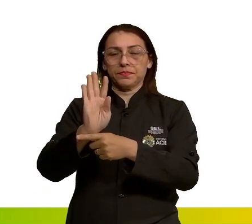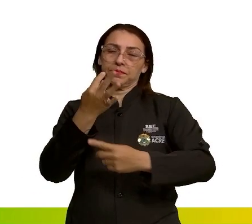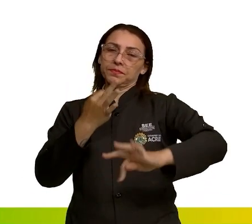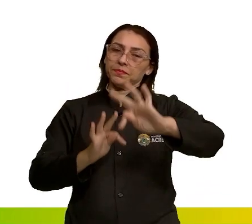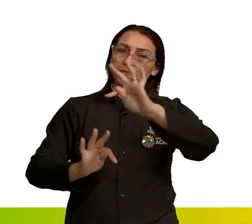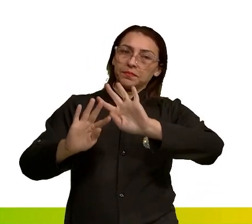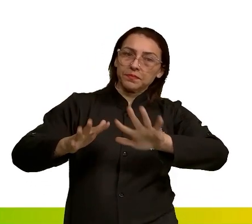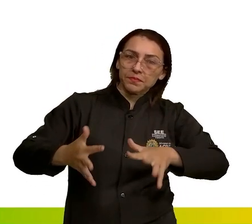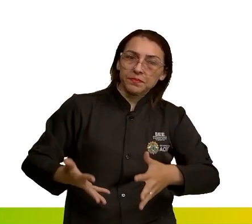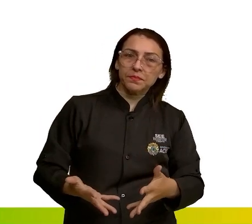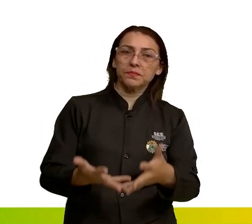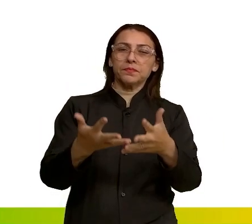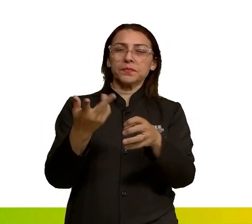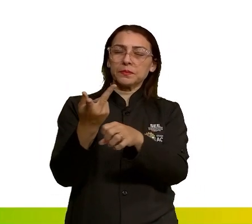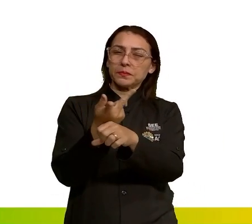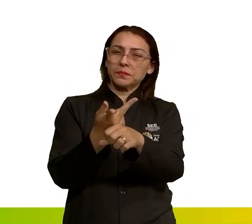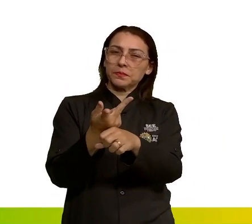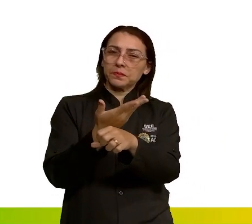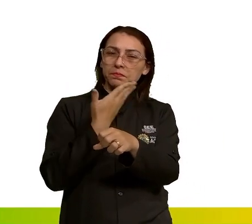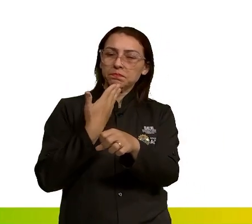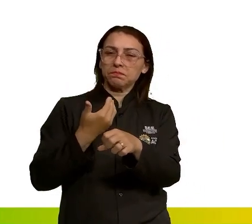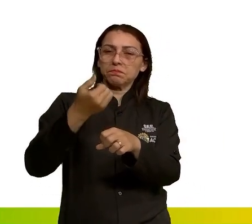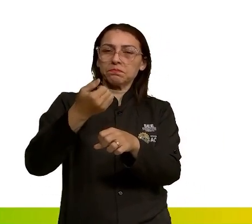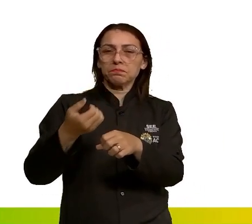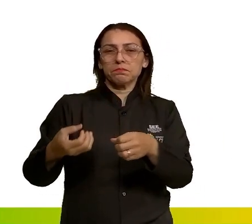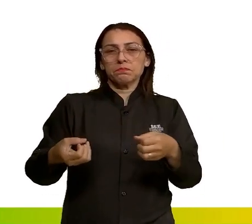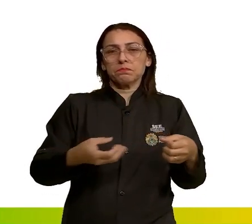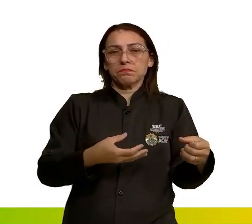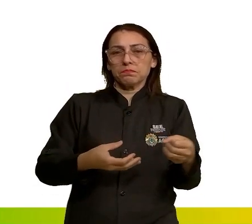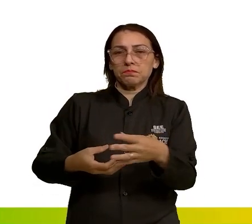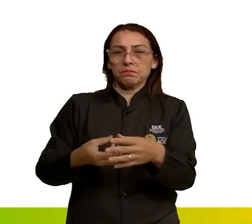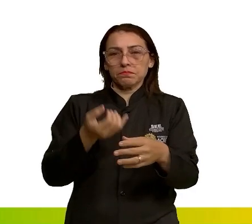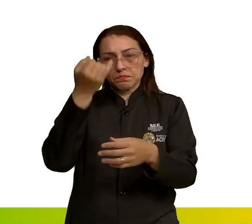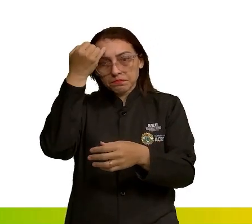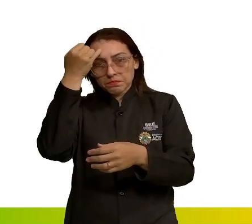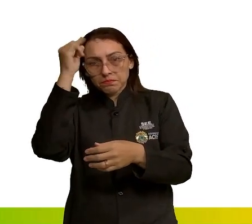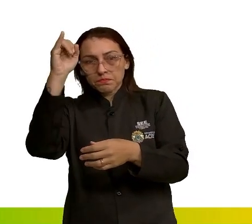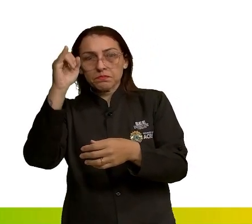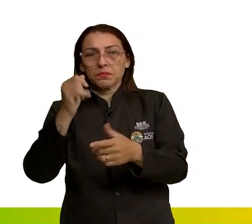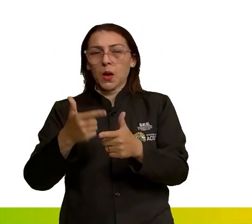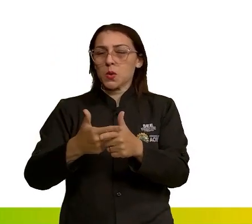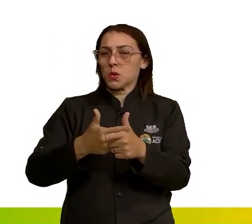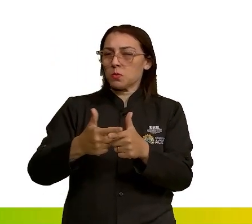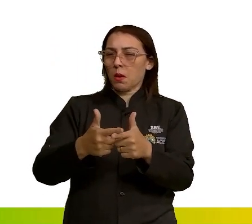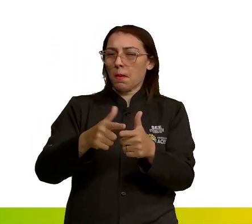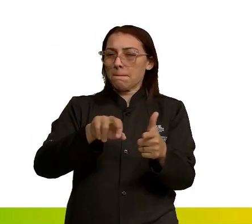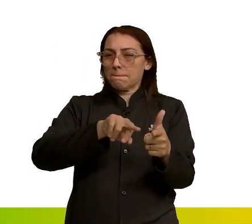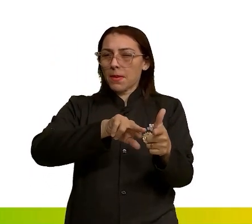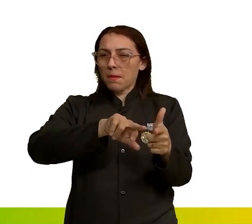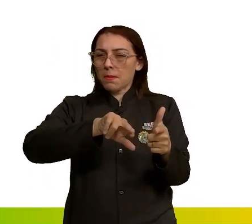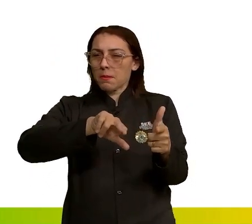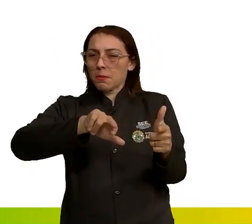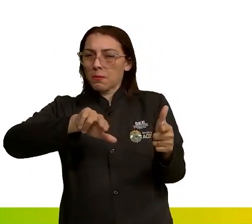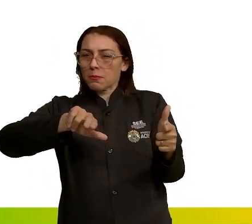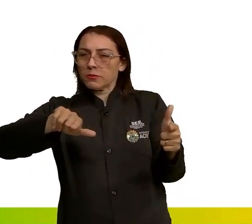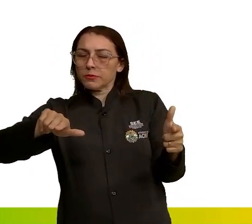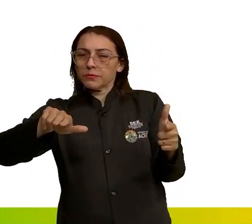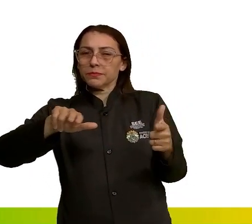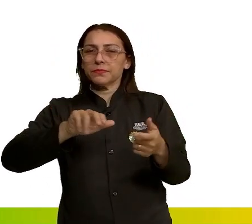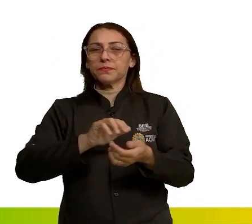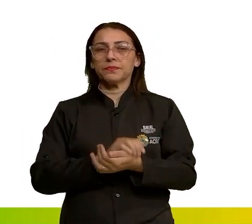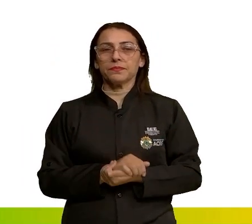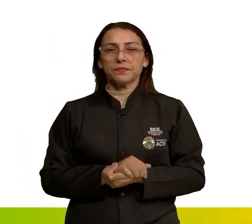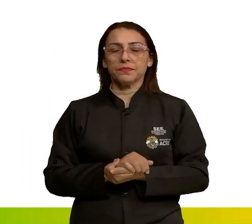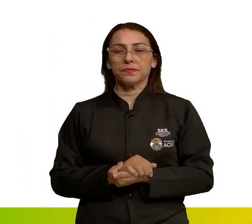Letra B. A tecnologia estimula a busca por soluções inovadoras e criativas para